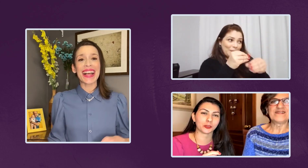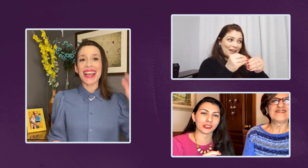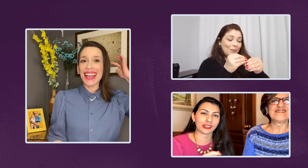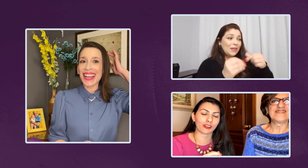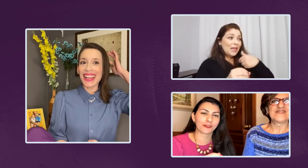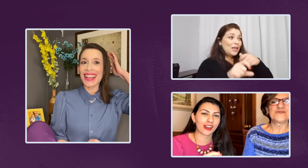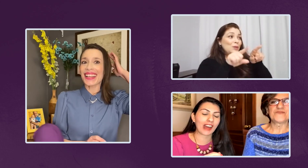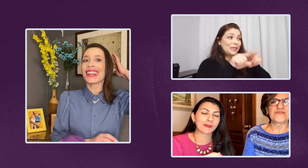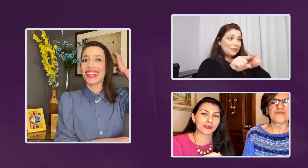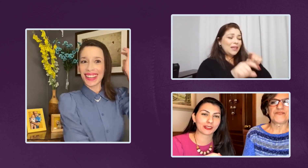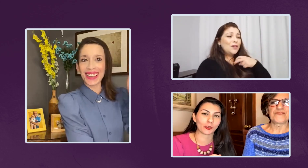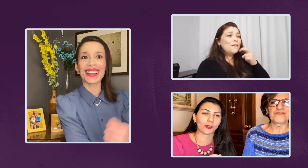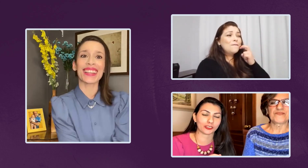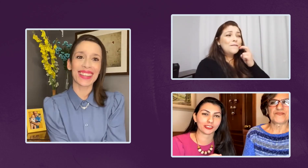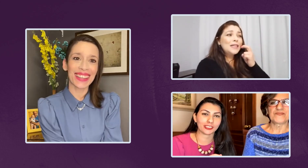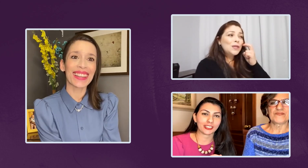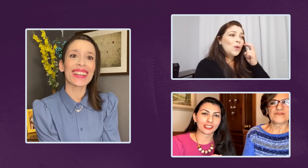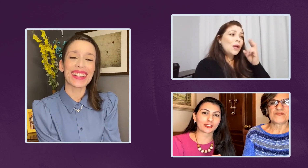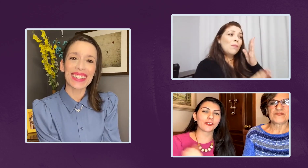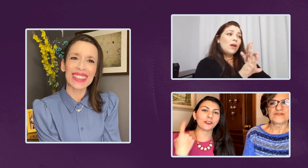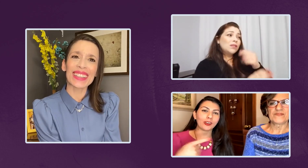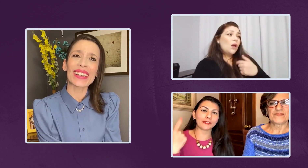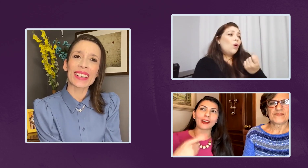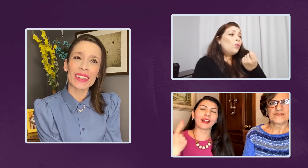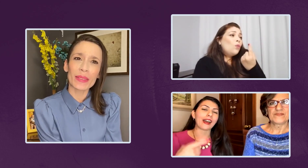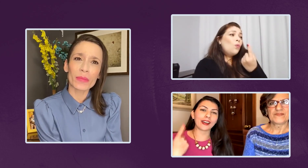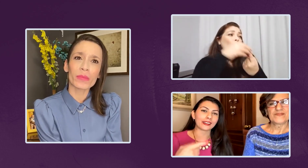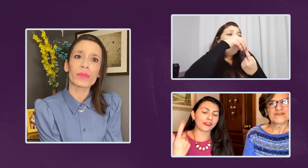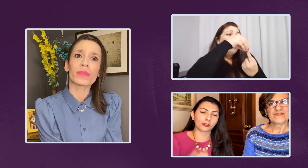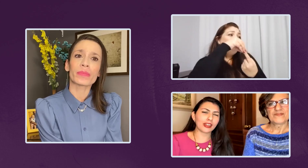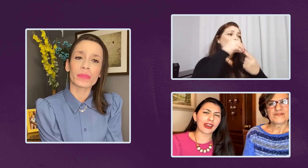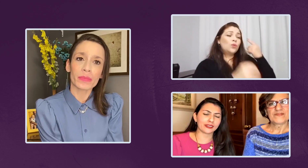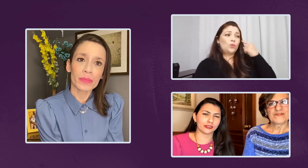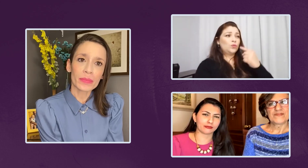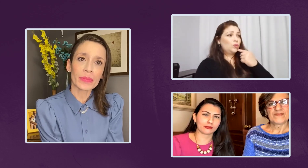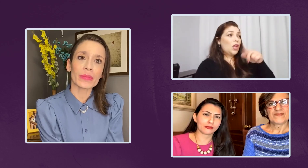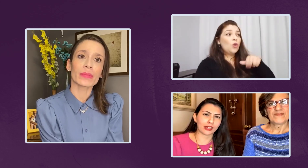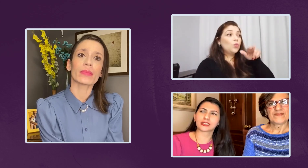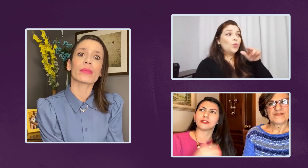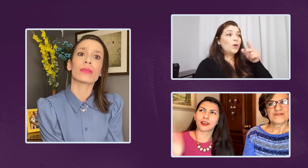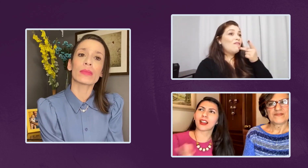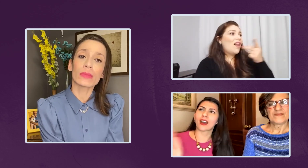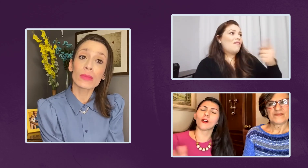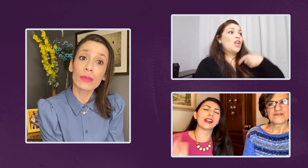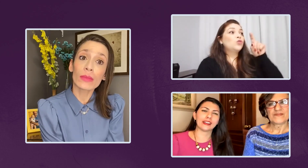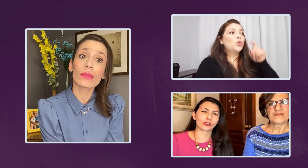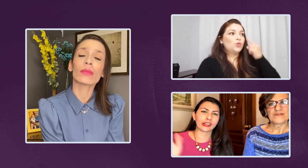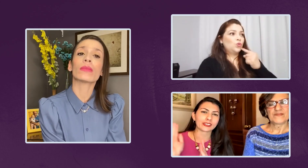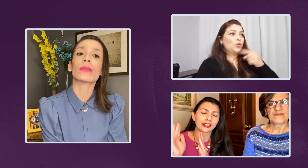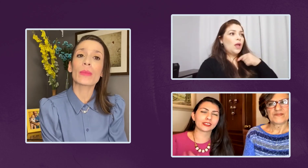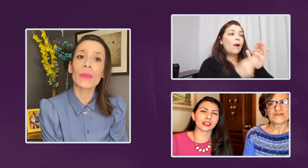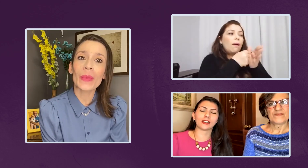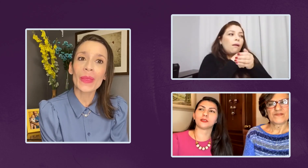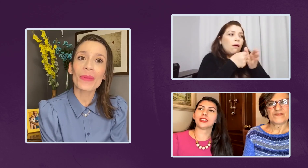única surda. Eu não falava com as pessoas. Eu só fui falar na faculdade. Assim, falar, olha, eu